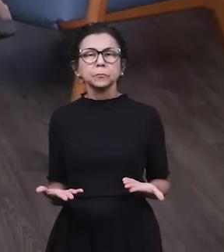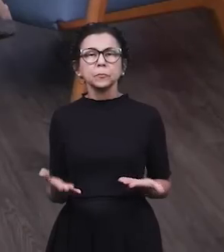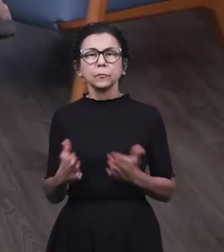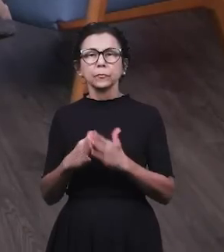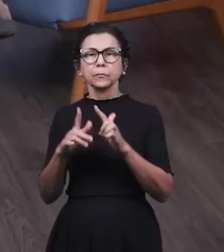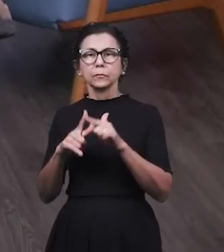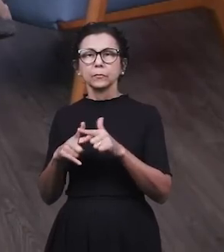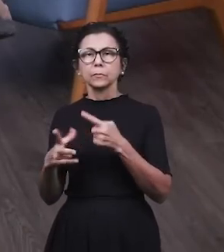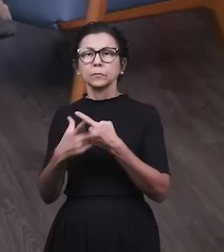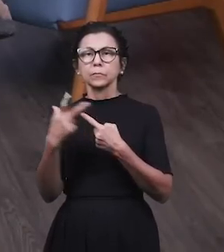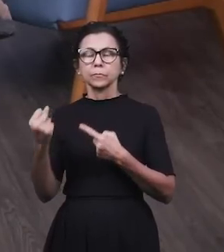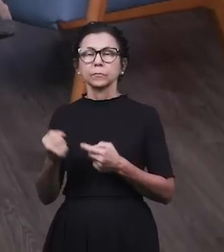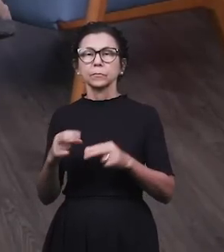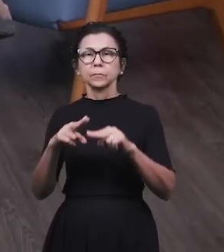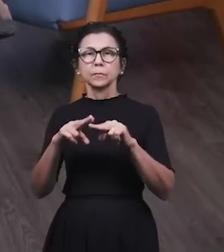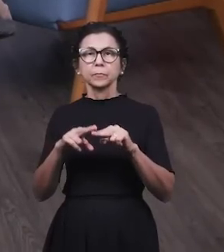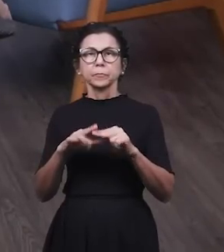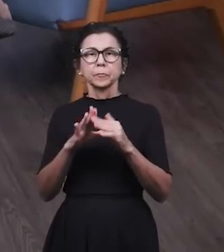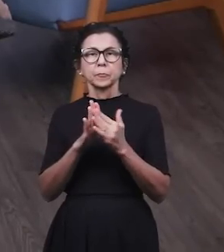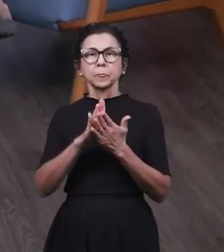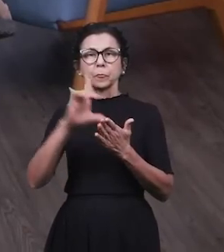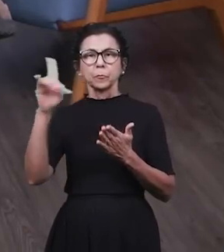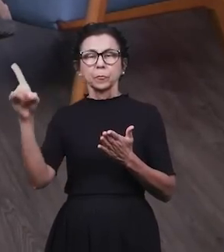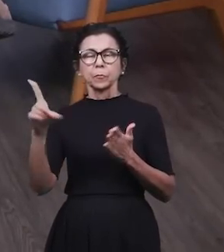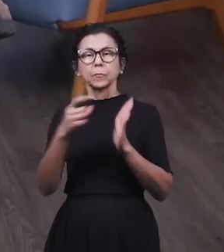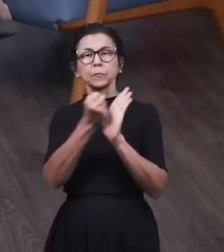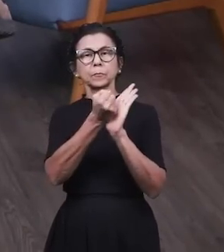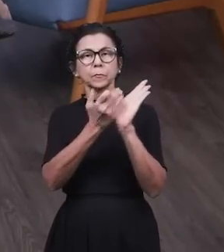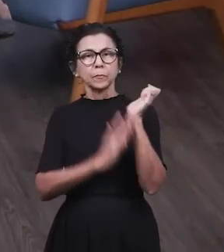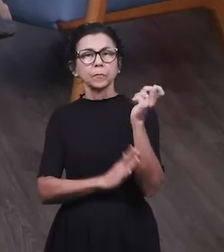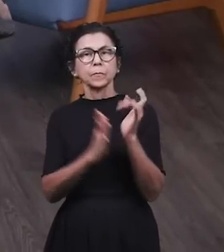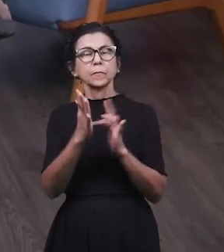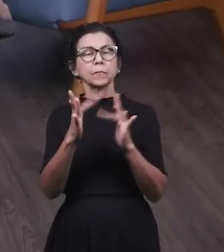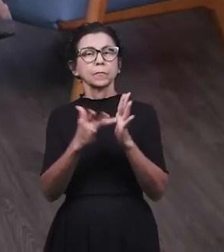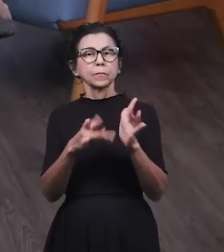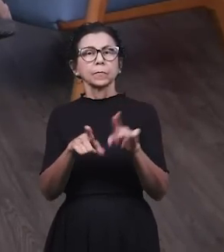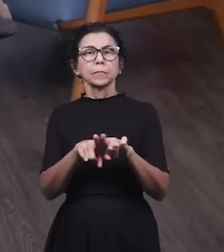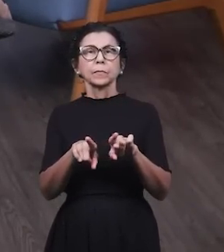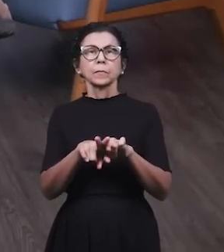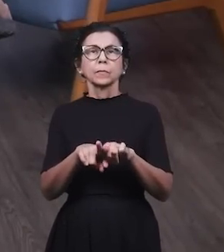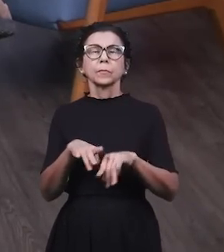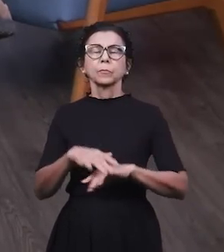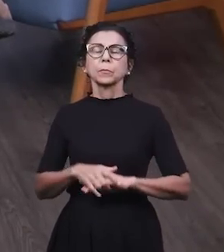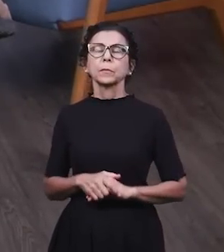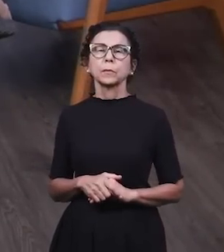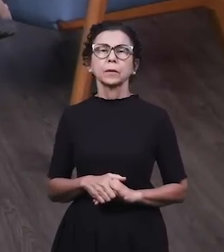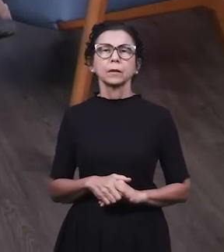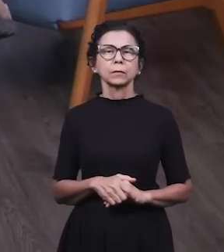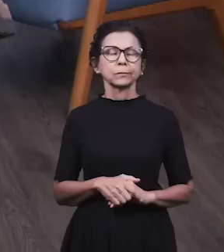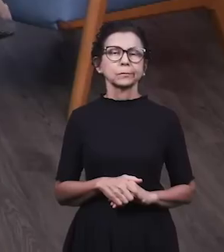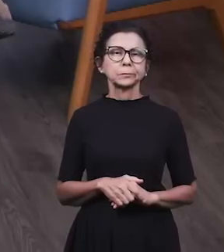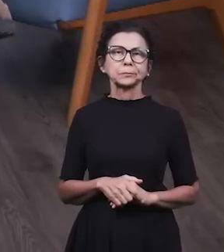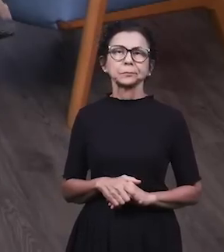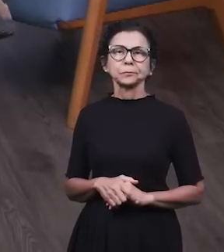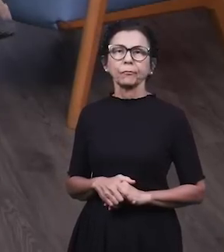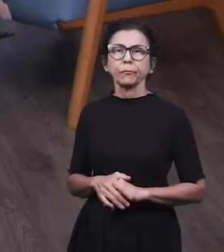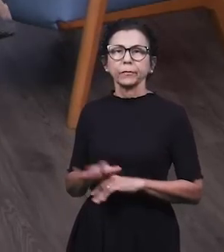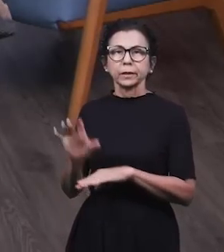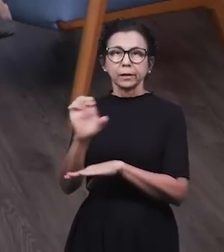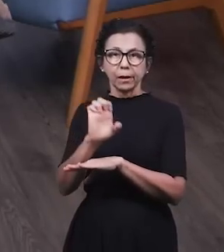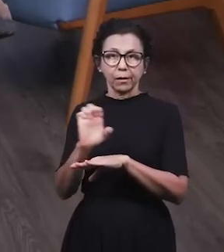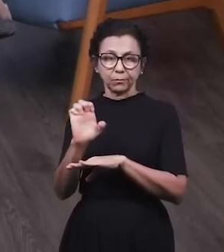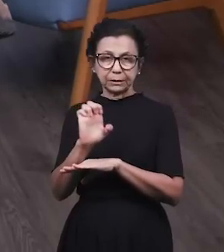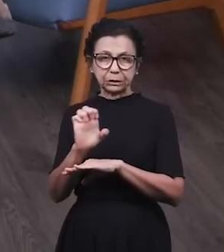o Apocalipse, e pelo sangue. O Daniel até puxou aqui Éfeso, que na